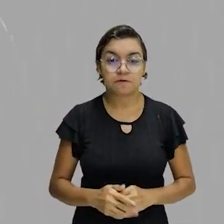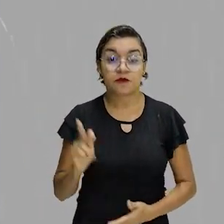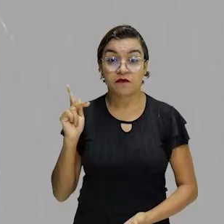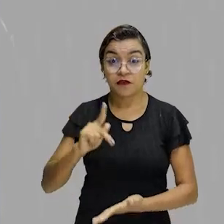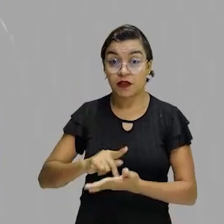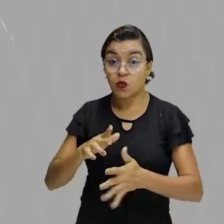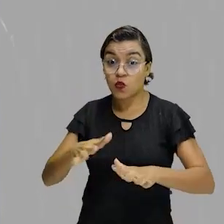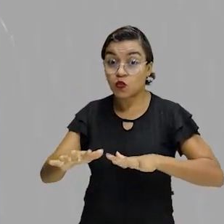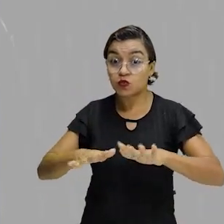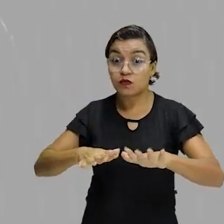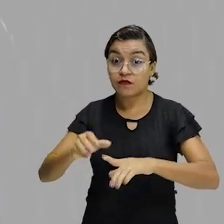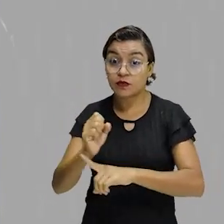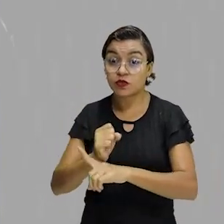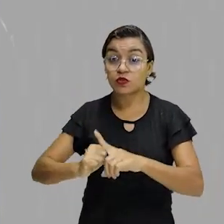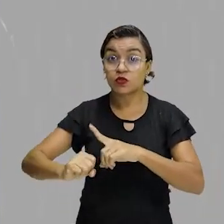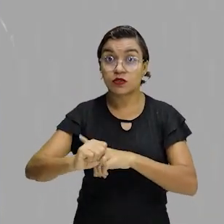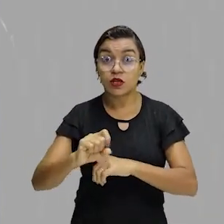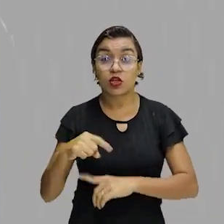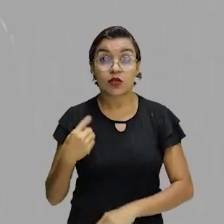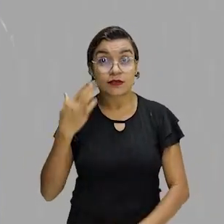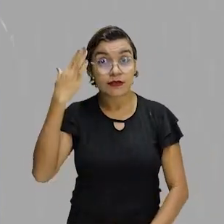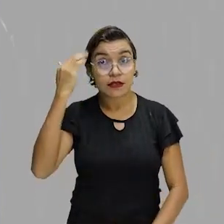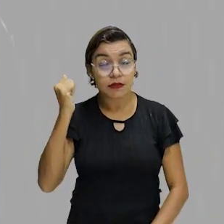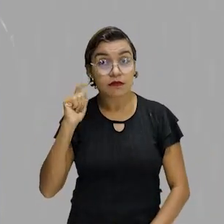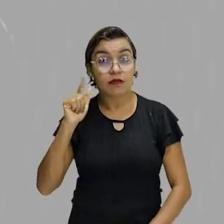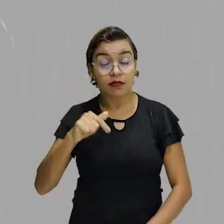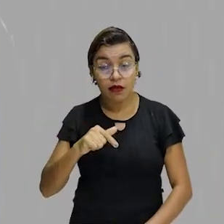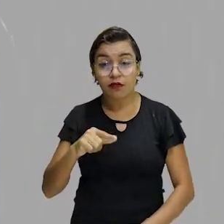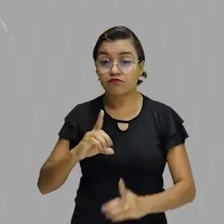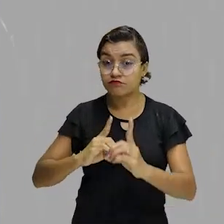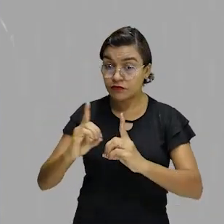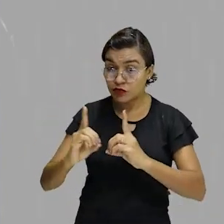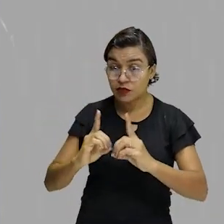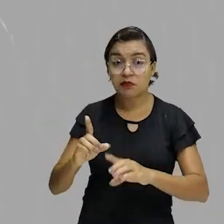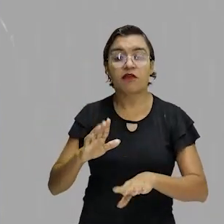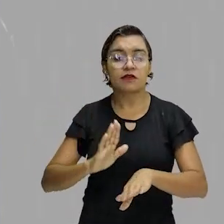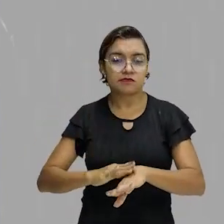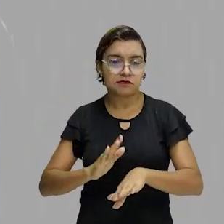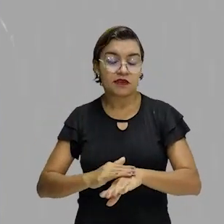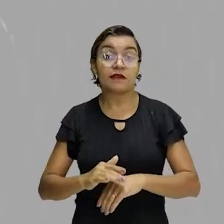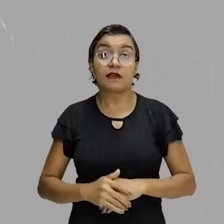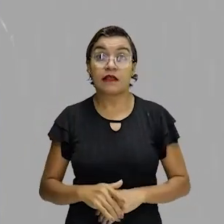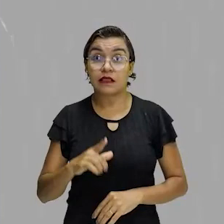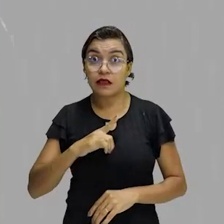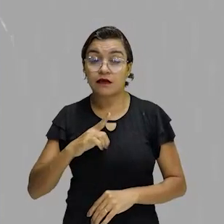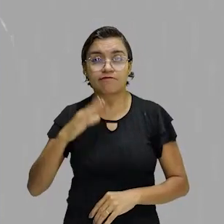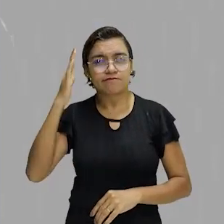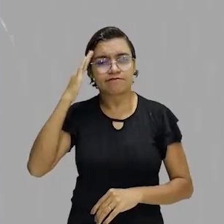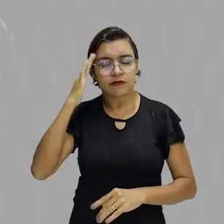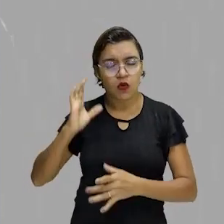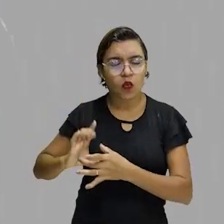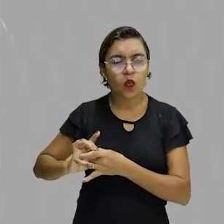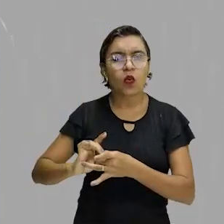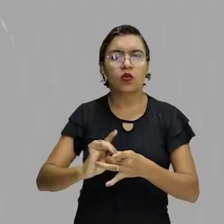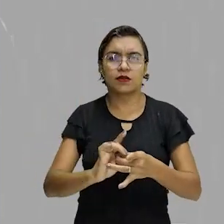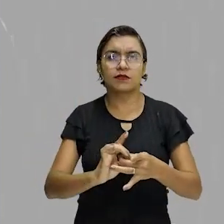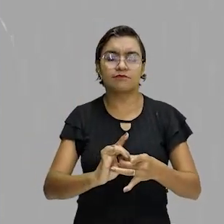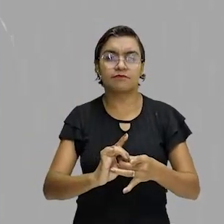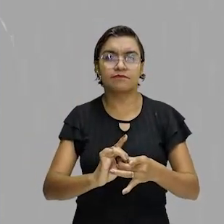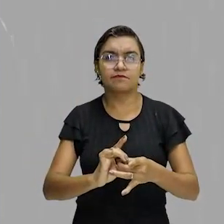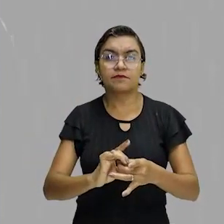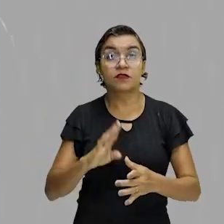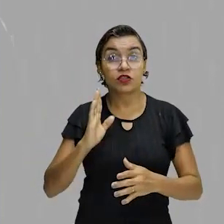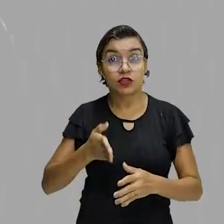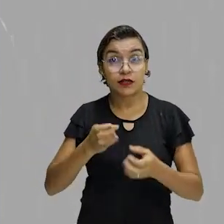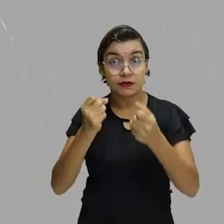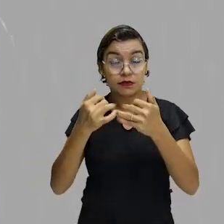dos movimentos, a gente sabe, é bastante dinâmica e deve ser compreendida de acordo com o contexto. Foi o que eu te falei ainda há pouco.